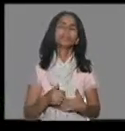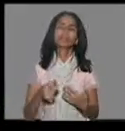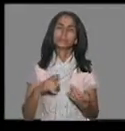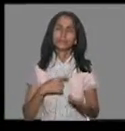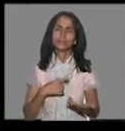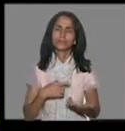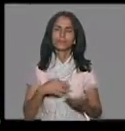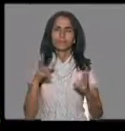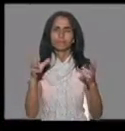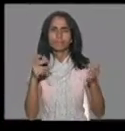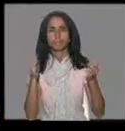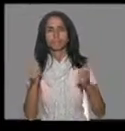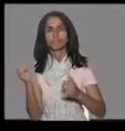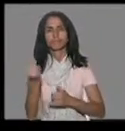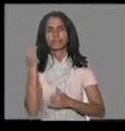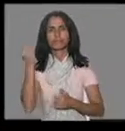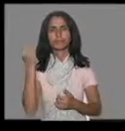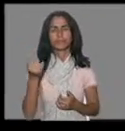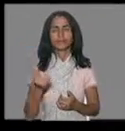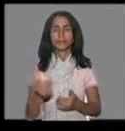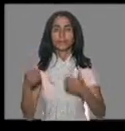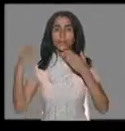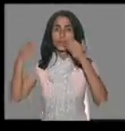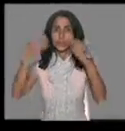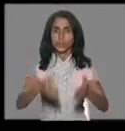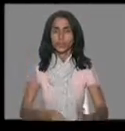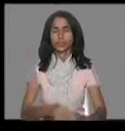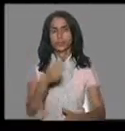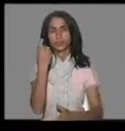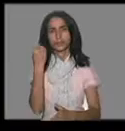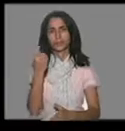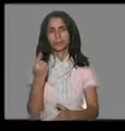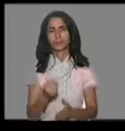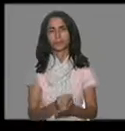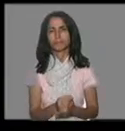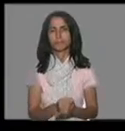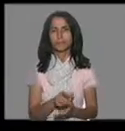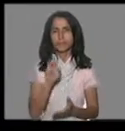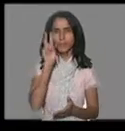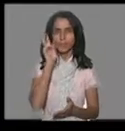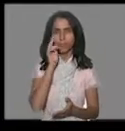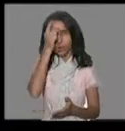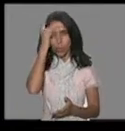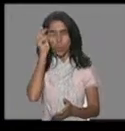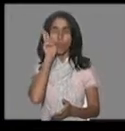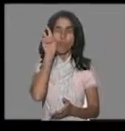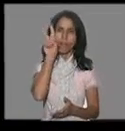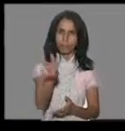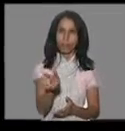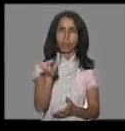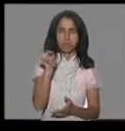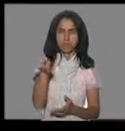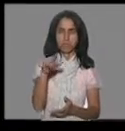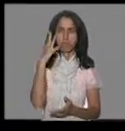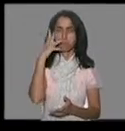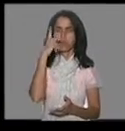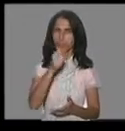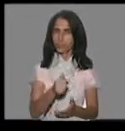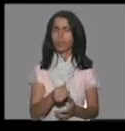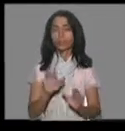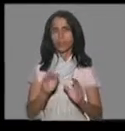muito importante porque é uma ela chega primeiro mas a gente realmente tem que interiorizar esse discurso senão fica tudo muito